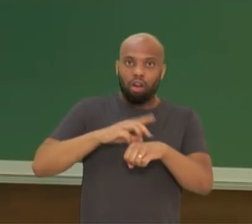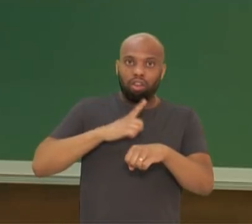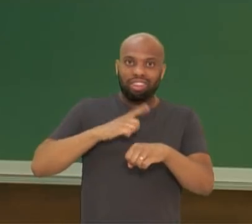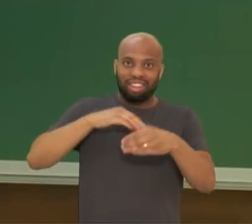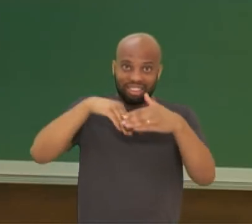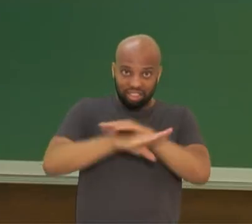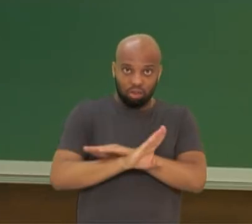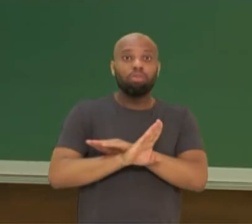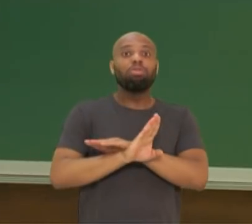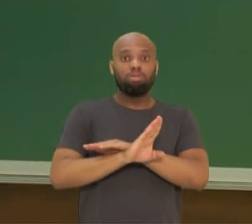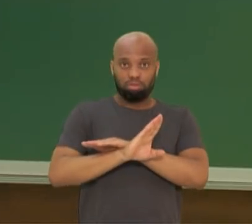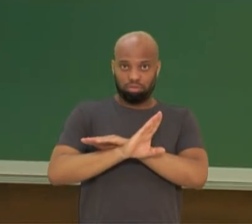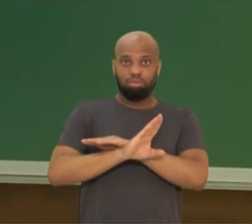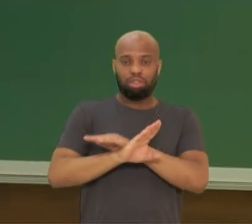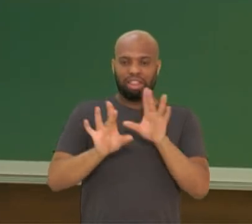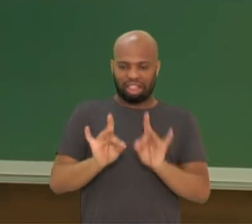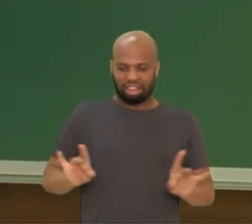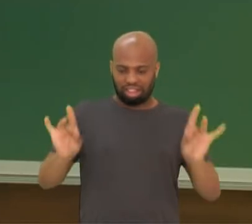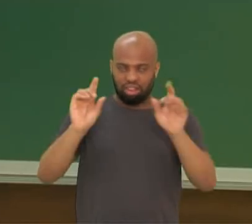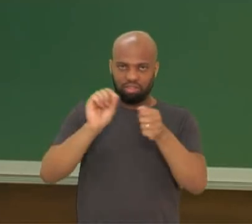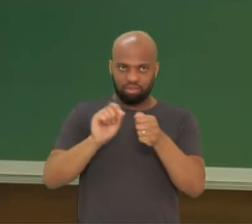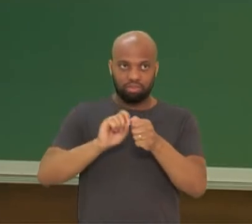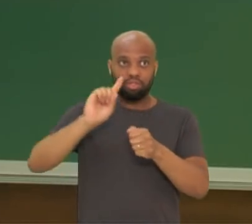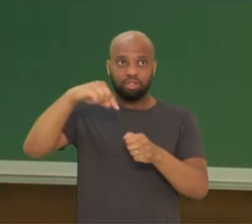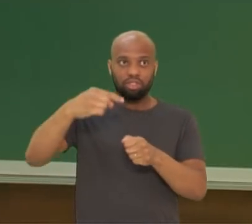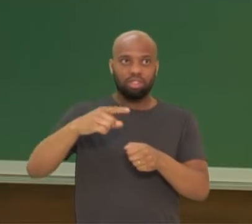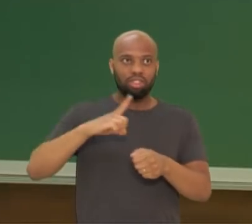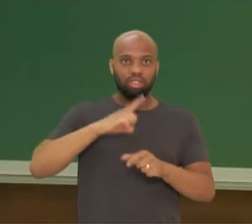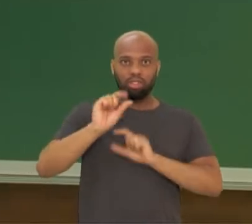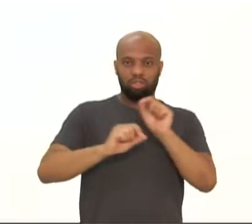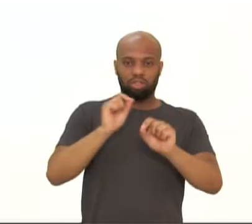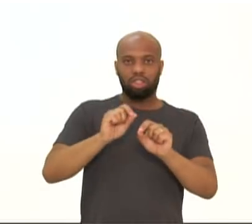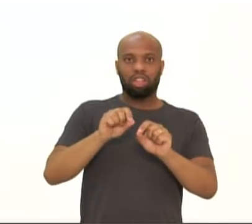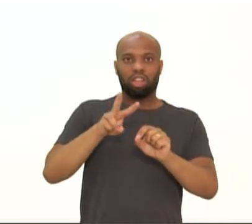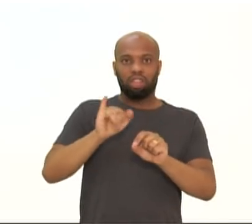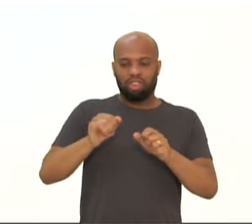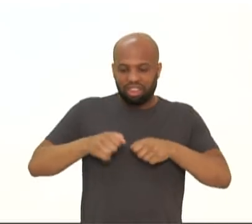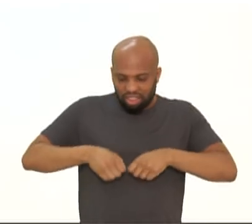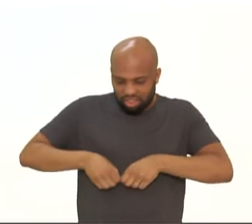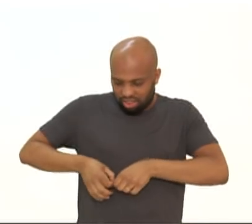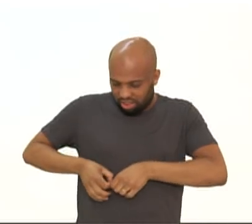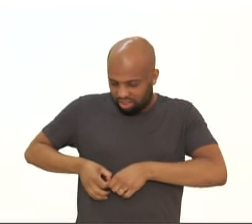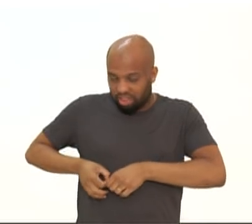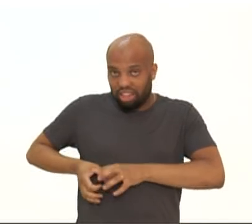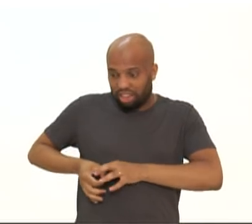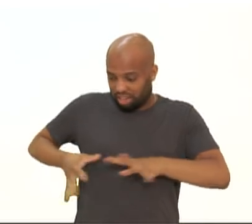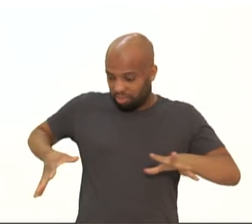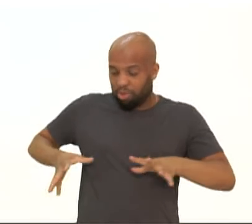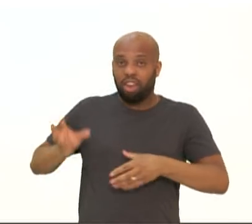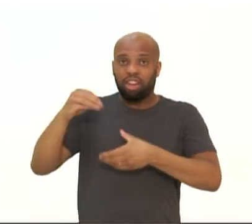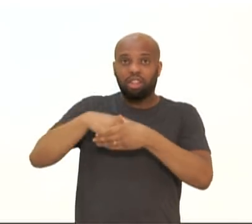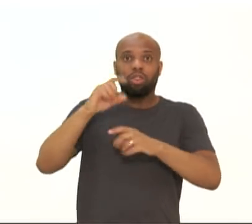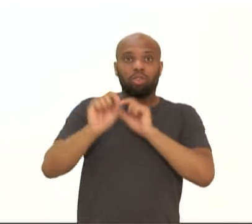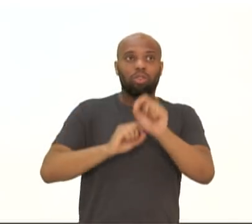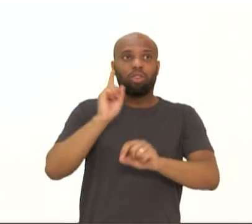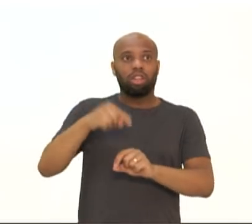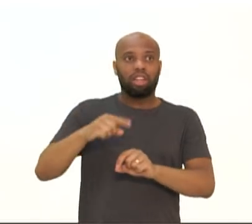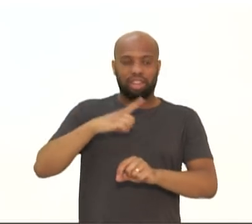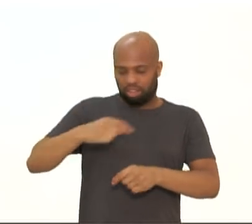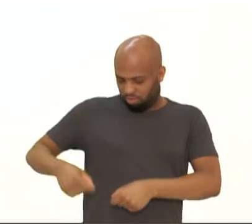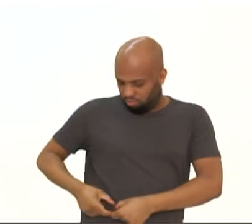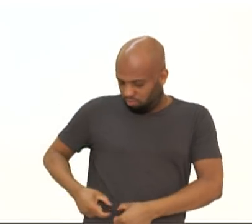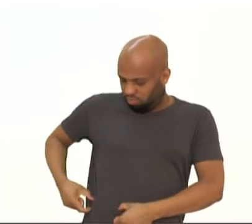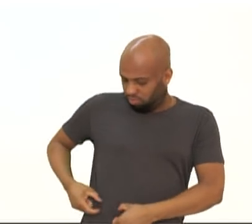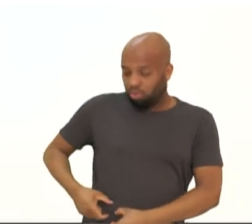foi produzida por ele, e depois, né, a bile vai então ser lançada lá dentro do que a gente chama de